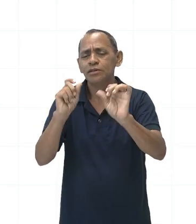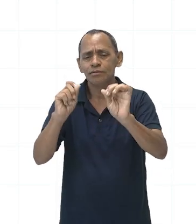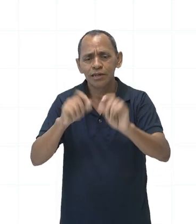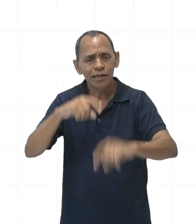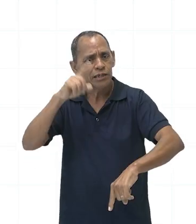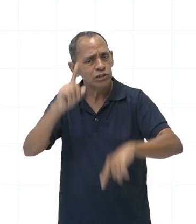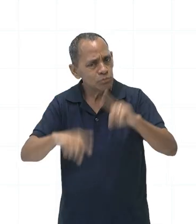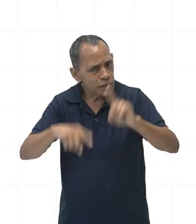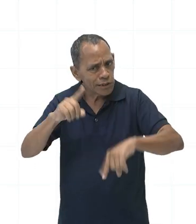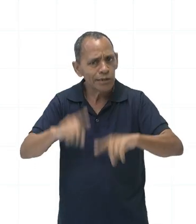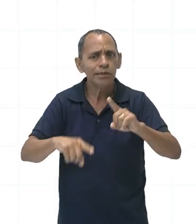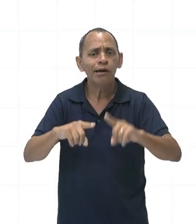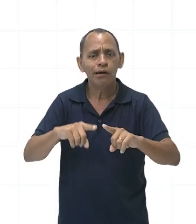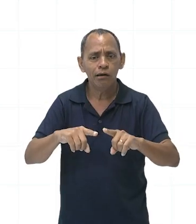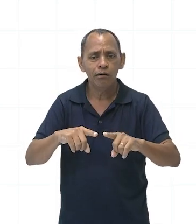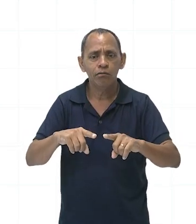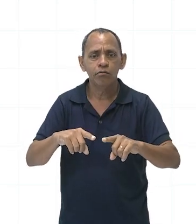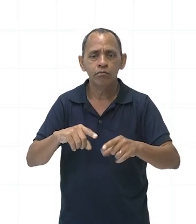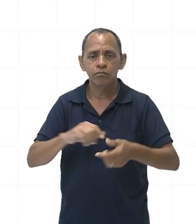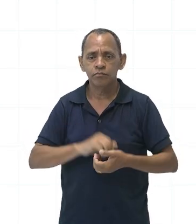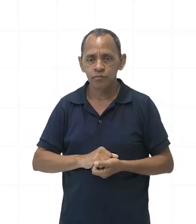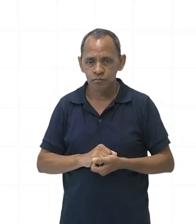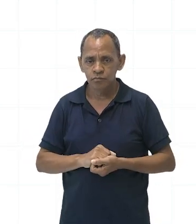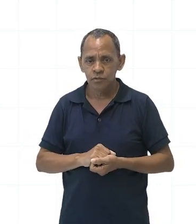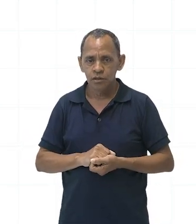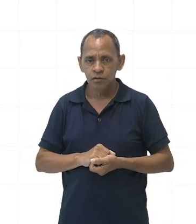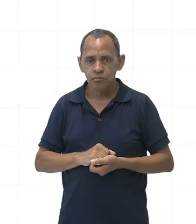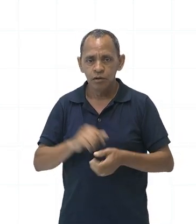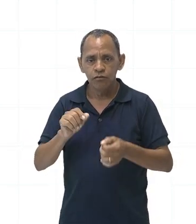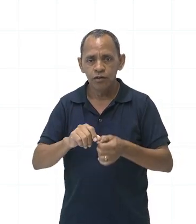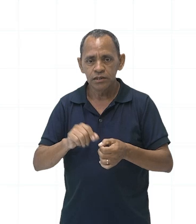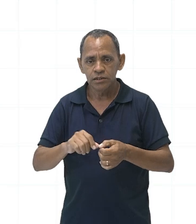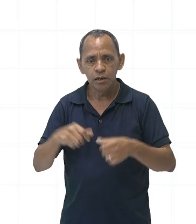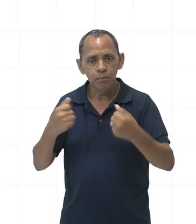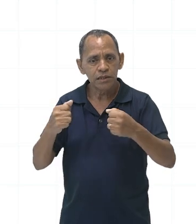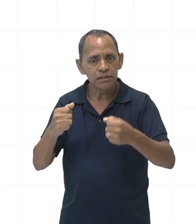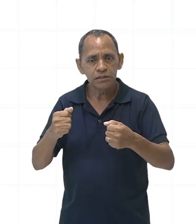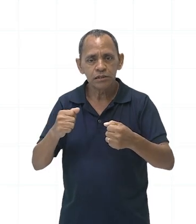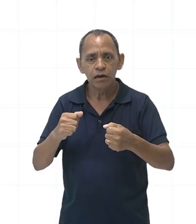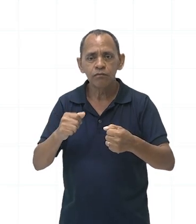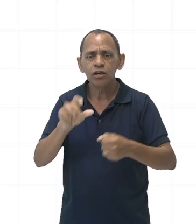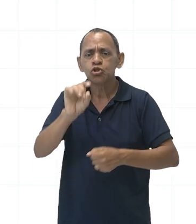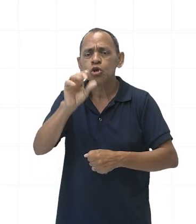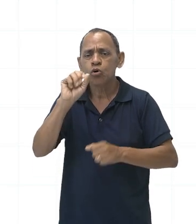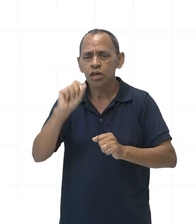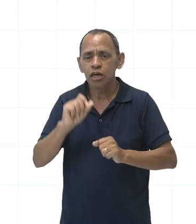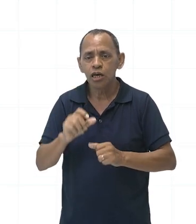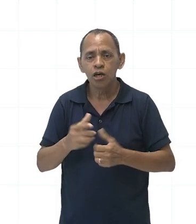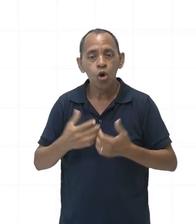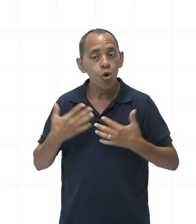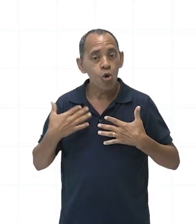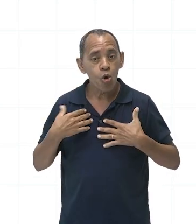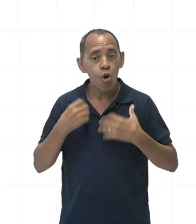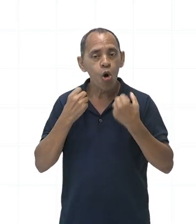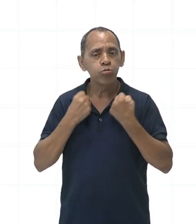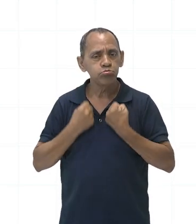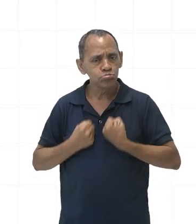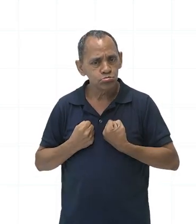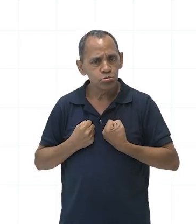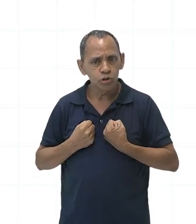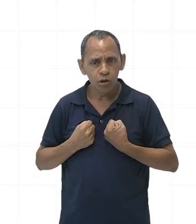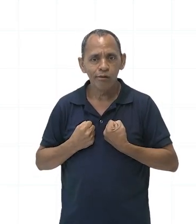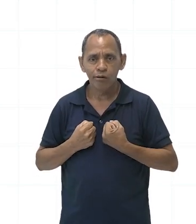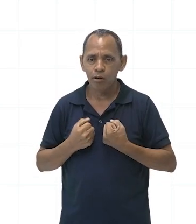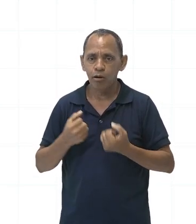de elementos externos para serem realizados, ou seja, você precisa apenas do peso do seu corpo para realizar esses